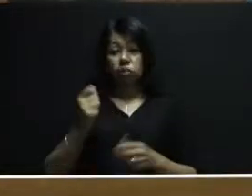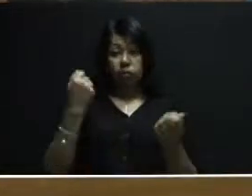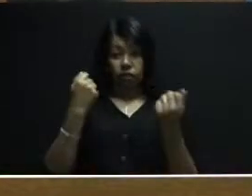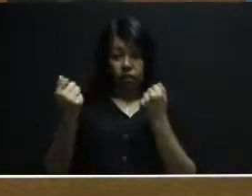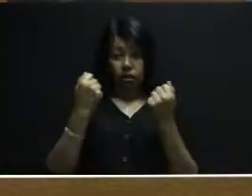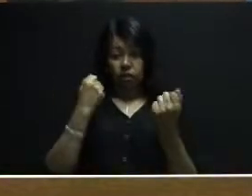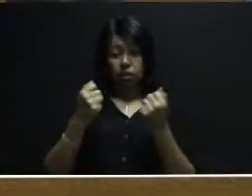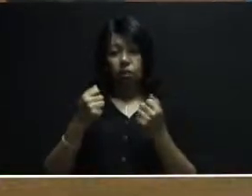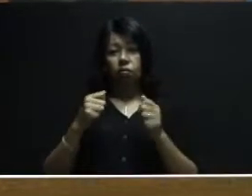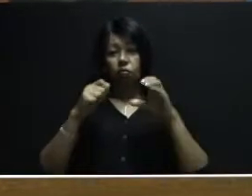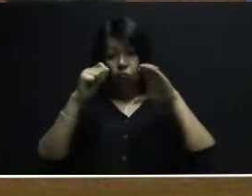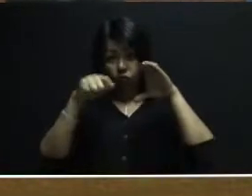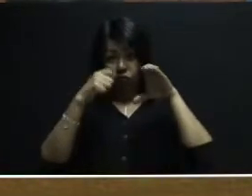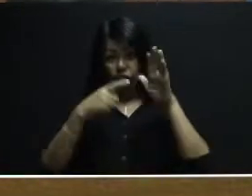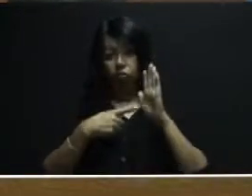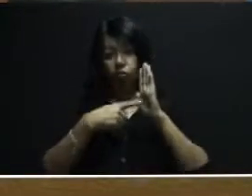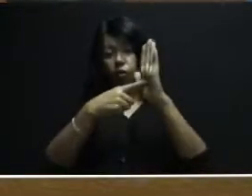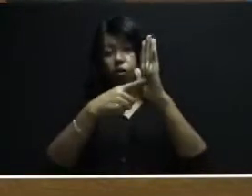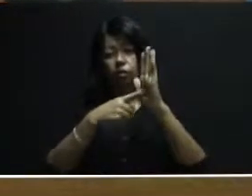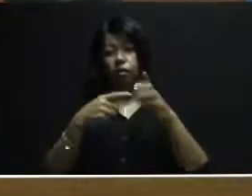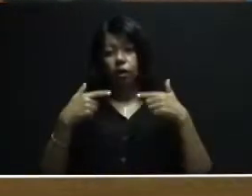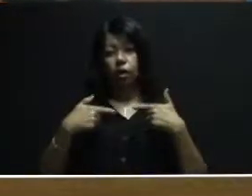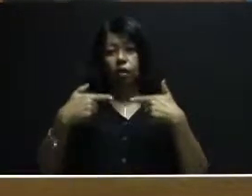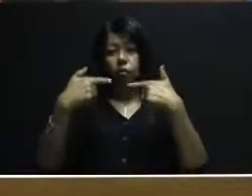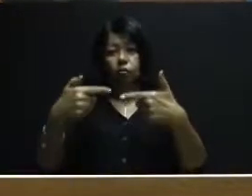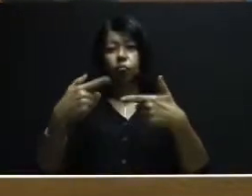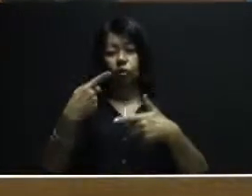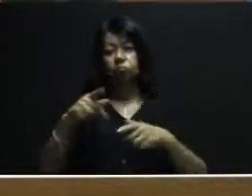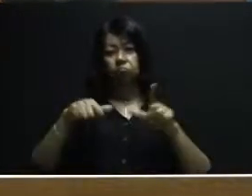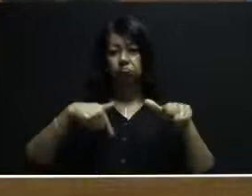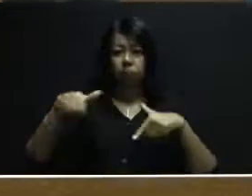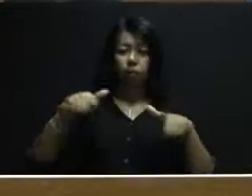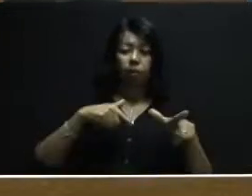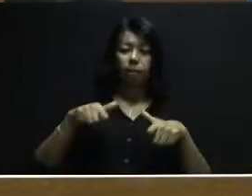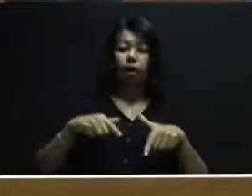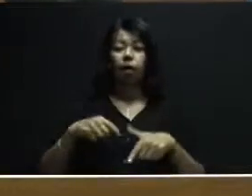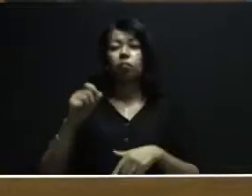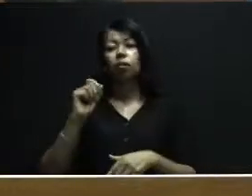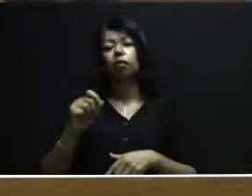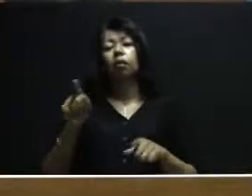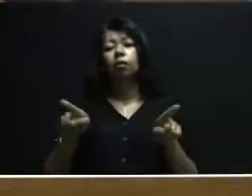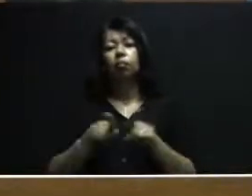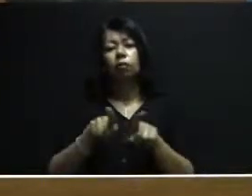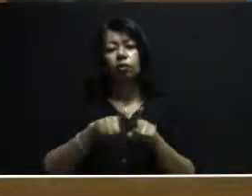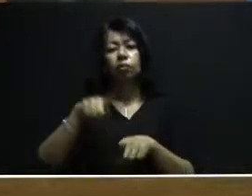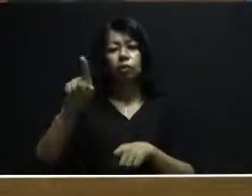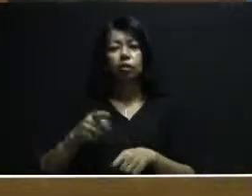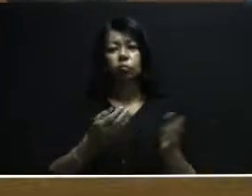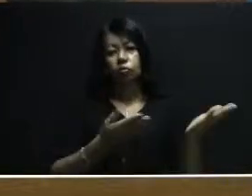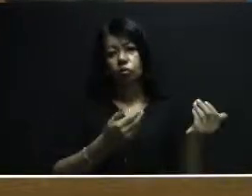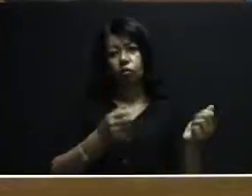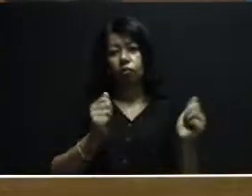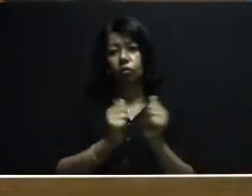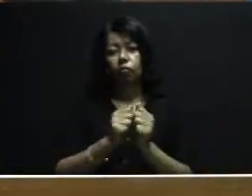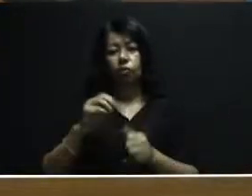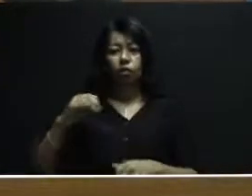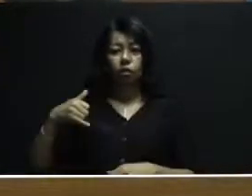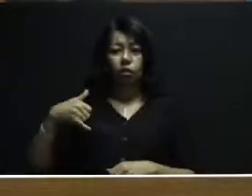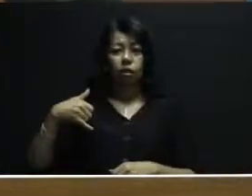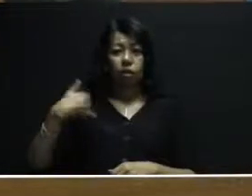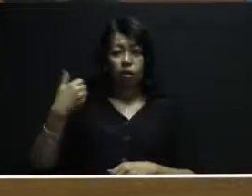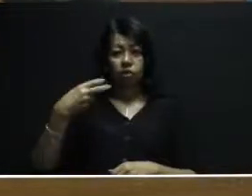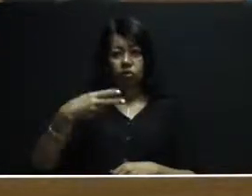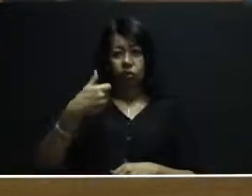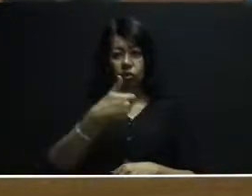nossa história de luta em prol de nossa profissão. Profissão que, apesar de ser jovem, com apenas 21 anos de